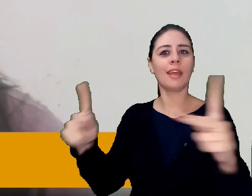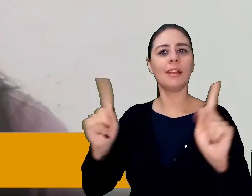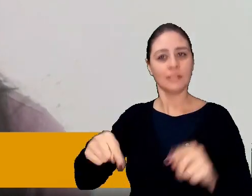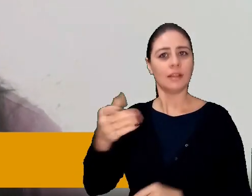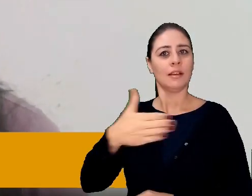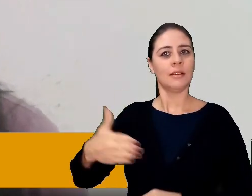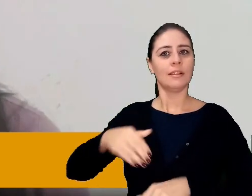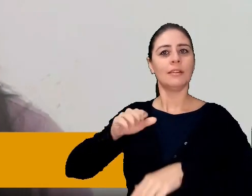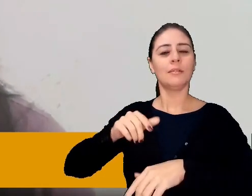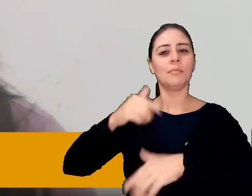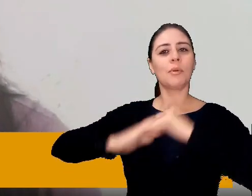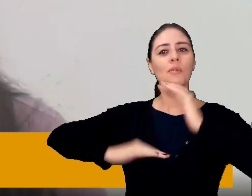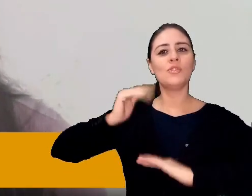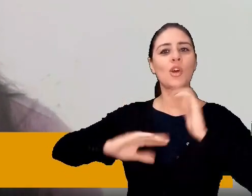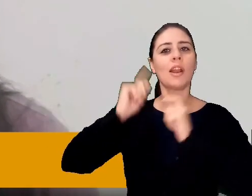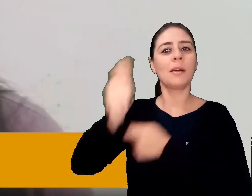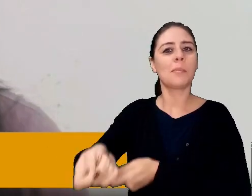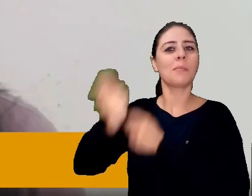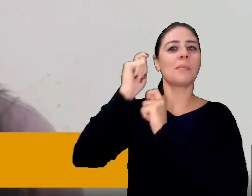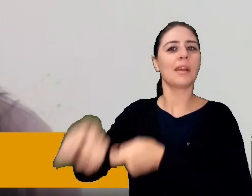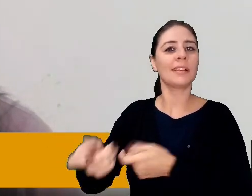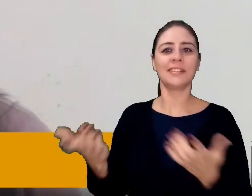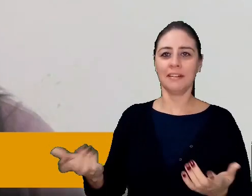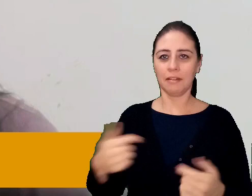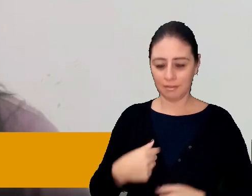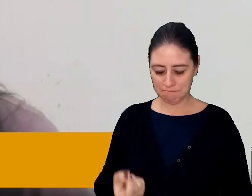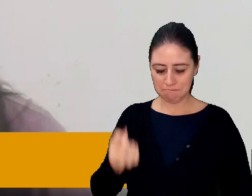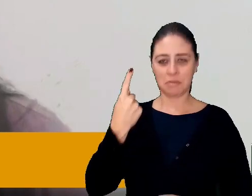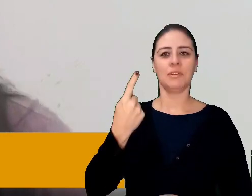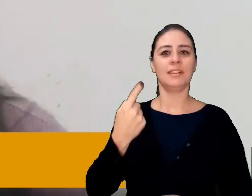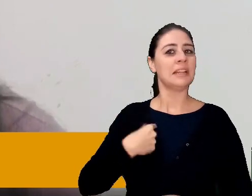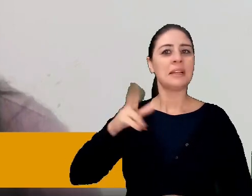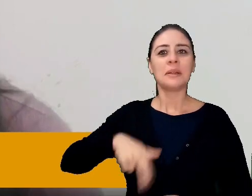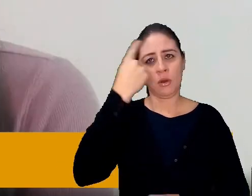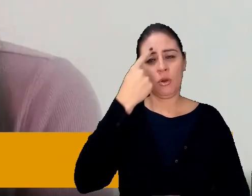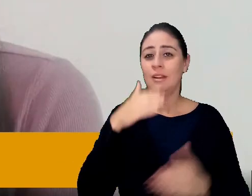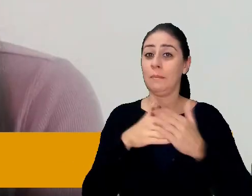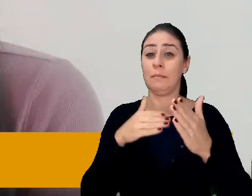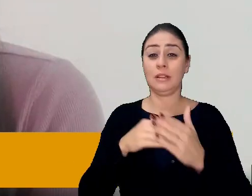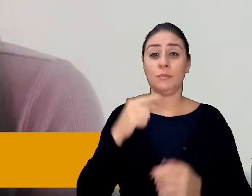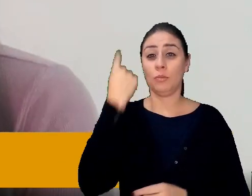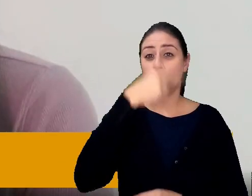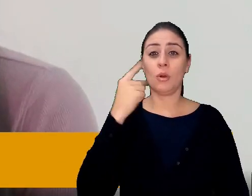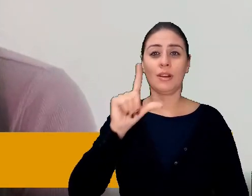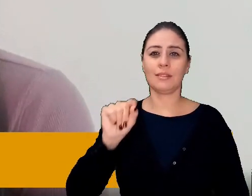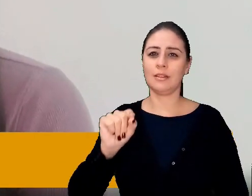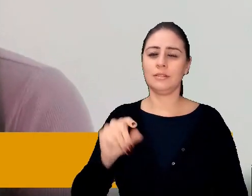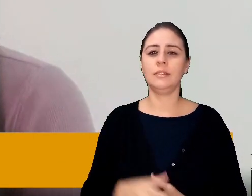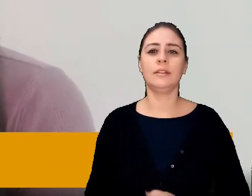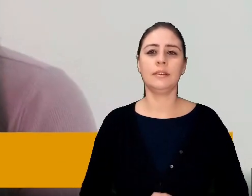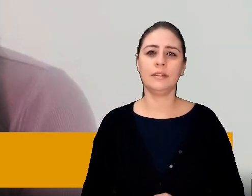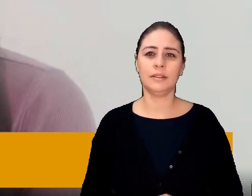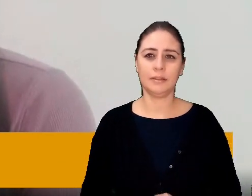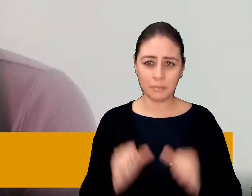para mim, que eu acho que para a gente ensinar, a gente tem que se propor a aprender. Sempre aprender. Aqui no Paraná,